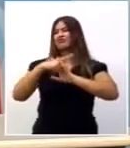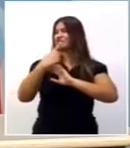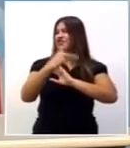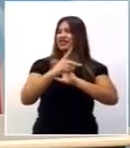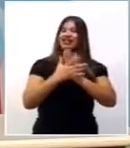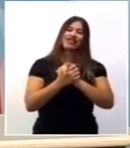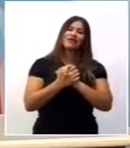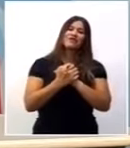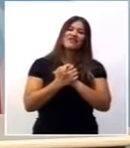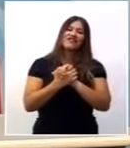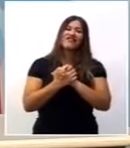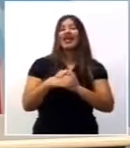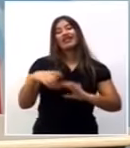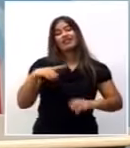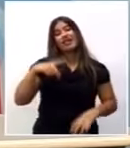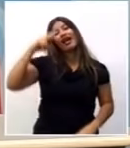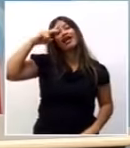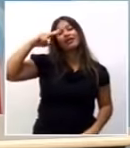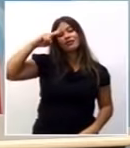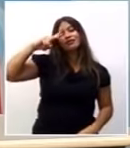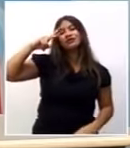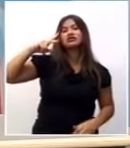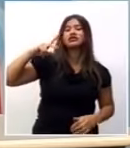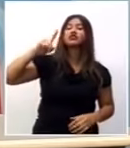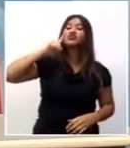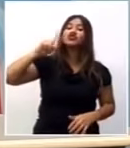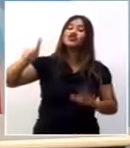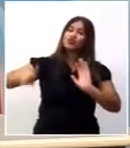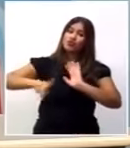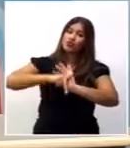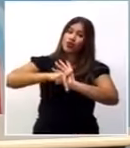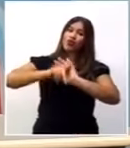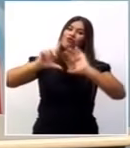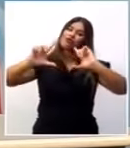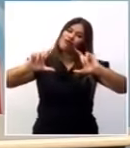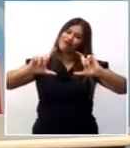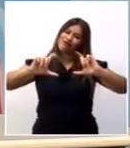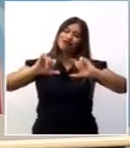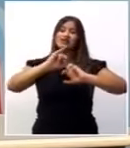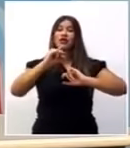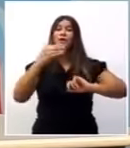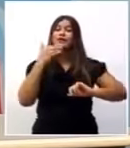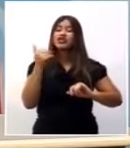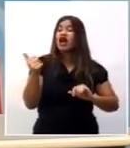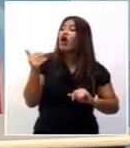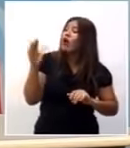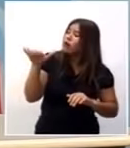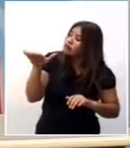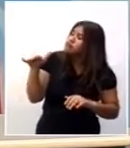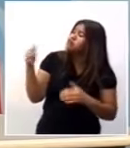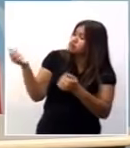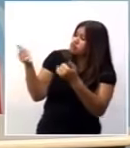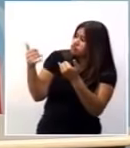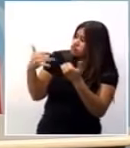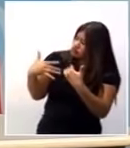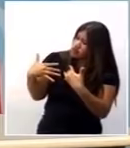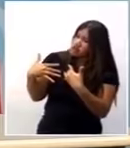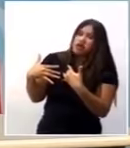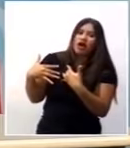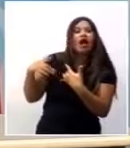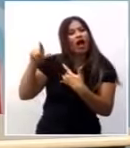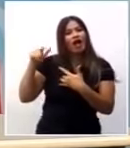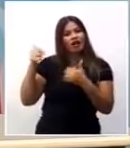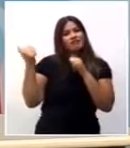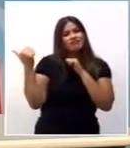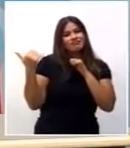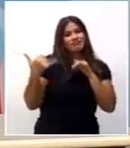ela tem a memória dela daquela foto, sim, do dia que ela tirou aquela foto. Então, se eu pedir para ela contar a memória dela daquela foto, ela vai me